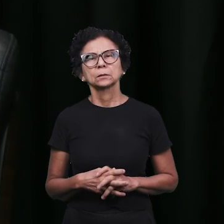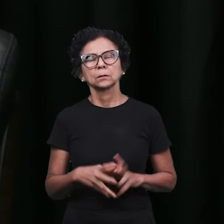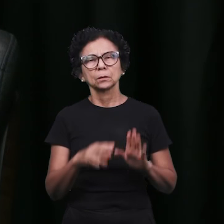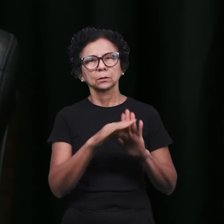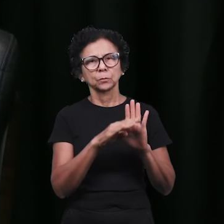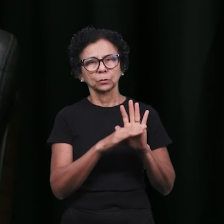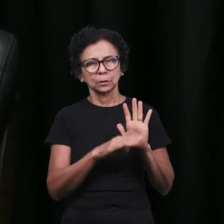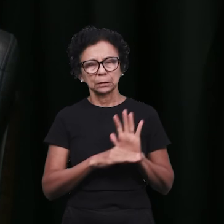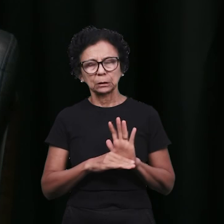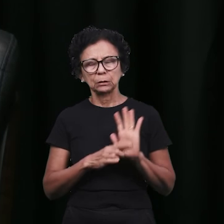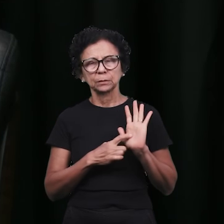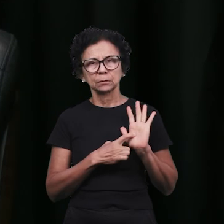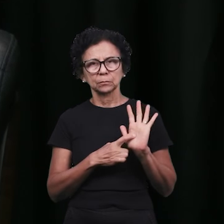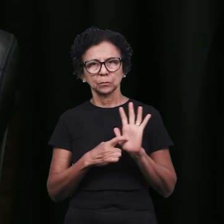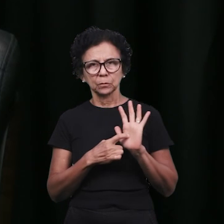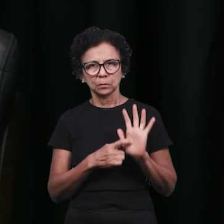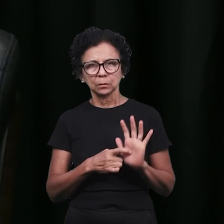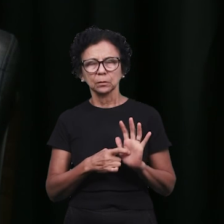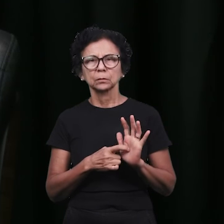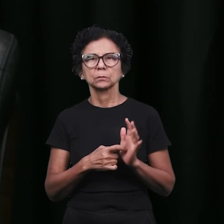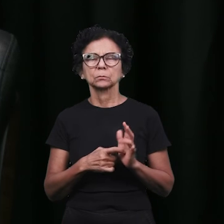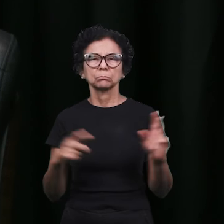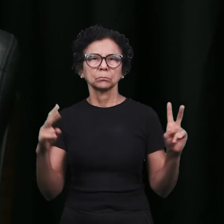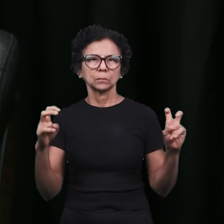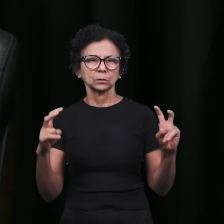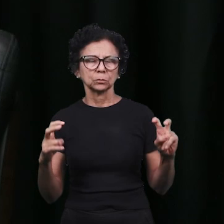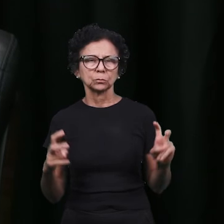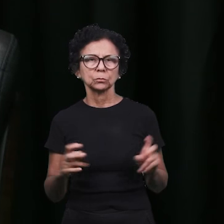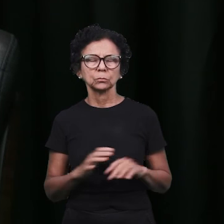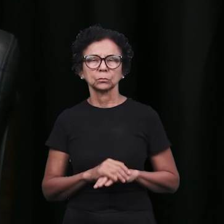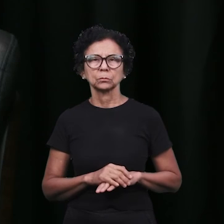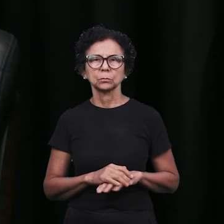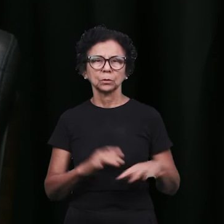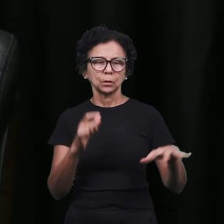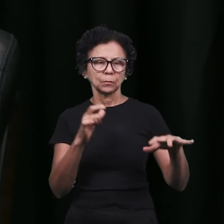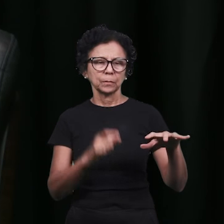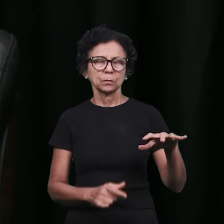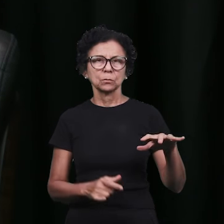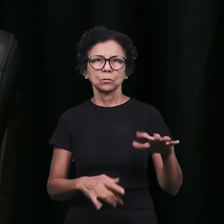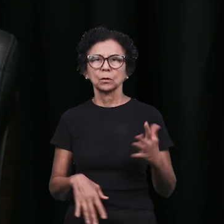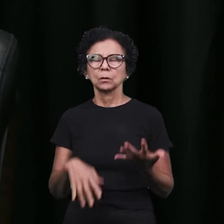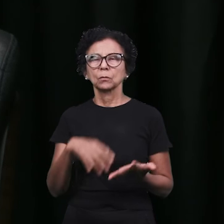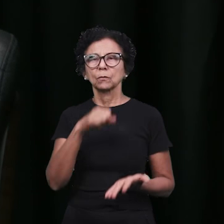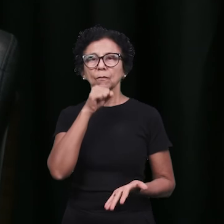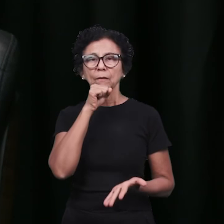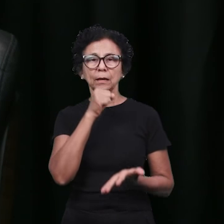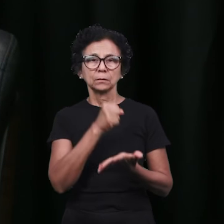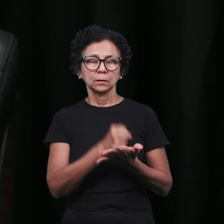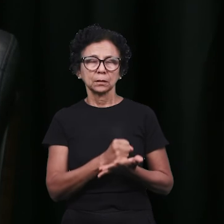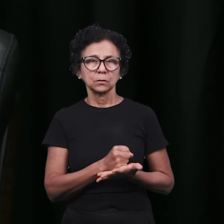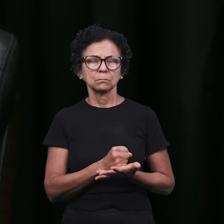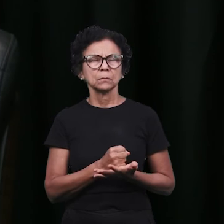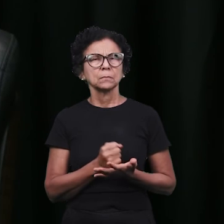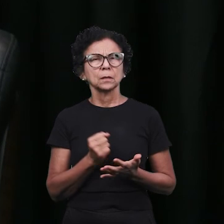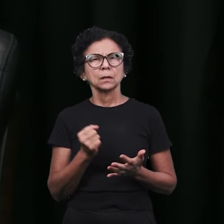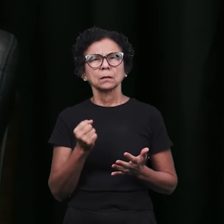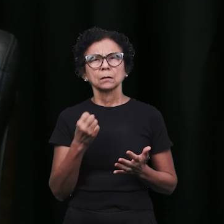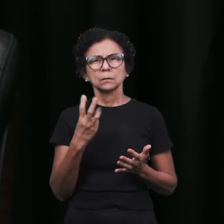Nós estamos em uma série onde estamos abordando aqui uma personagem do